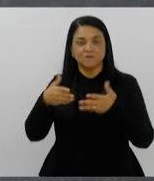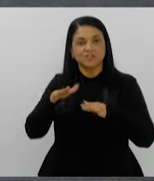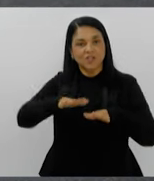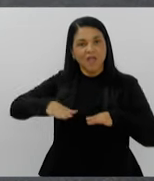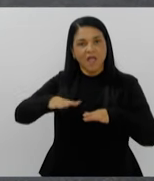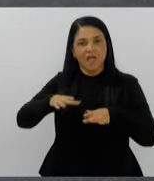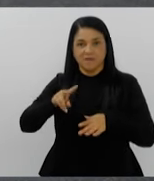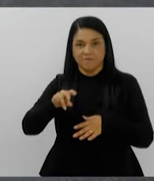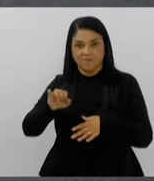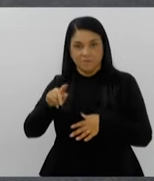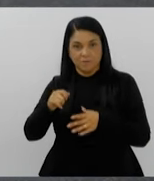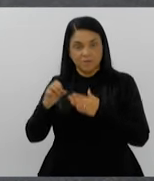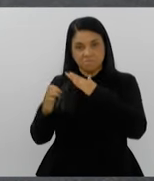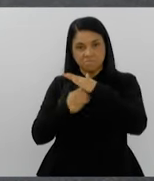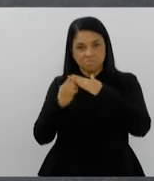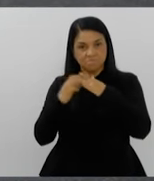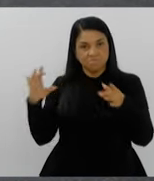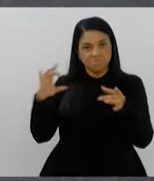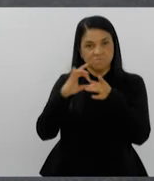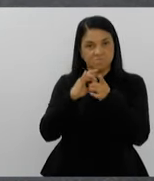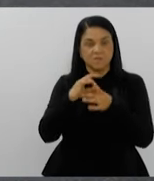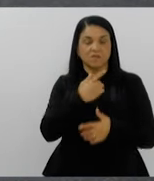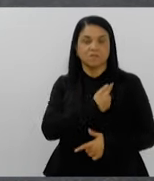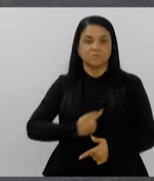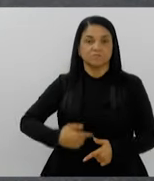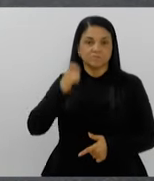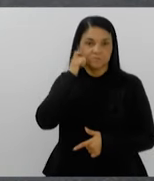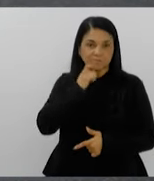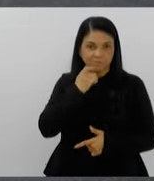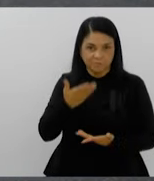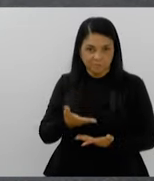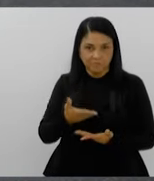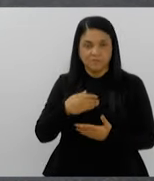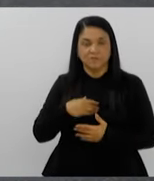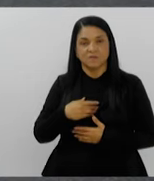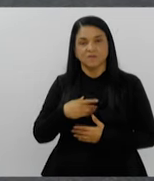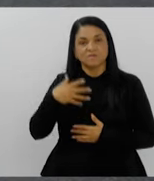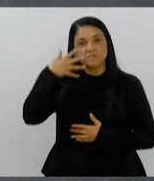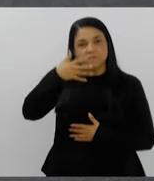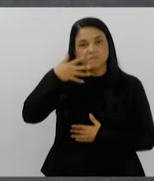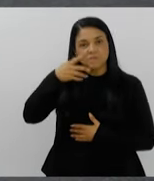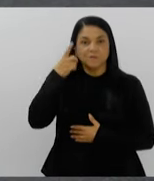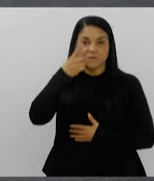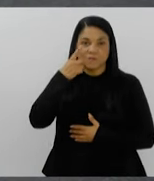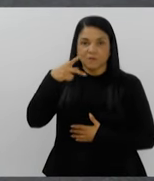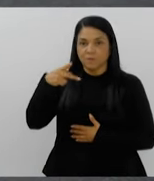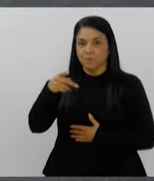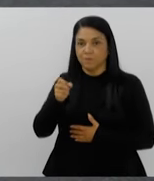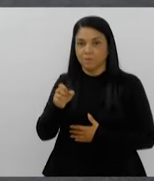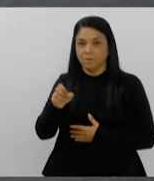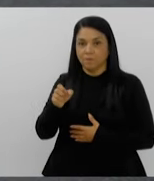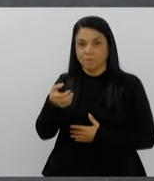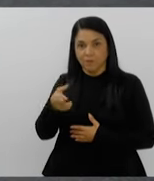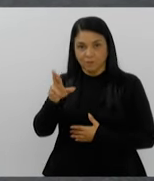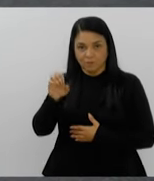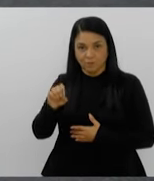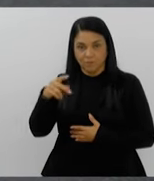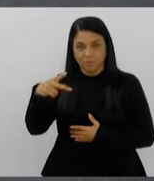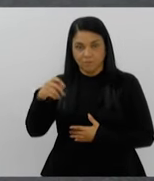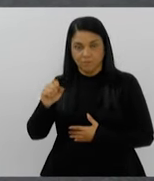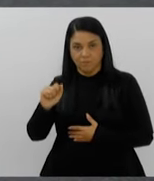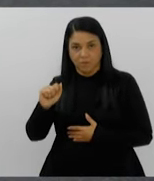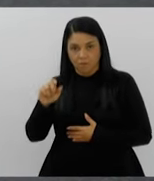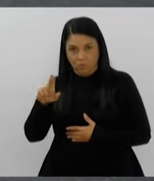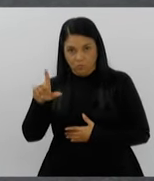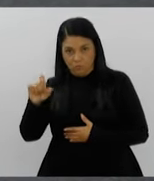para enquadrar empresários, pessoas ligadas ao governador Cláudio Castro. Foram as palavras do deputado Pedro Paulo. Ora, Pedro Paulo, quem